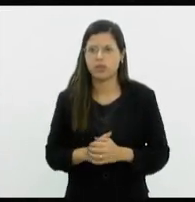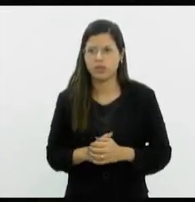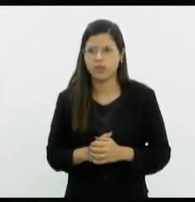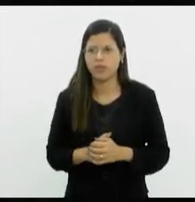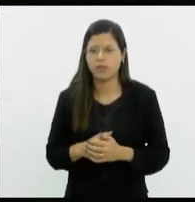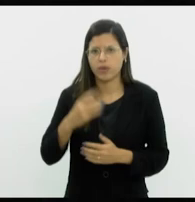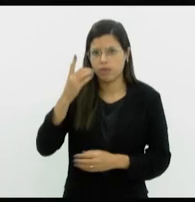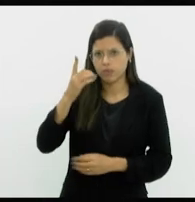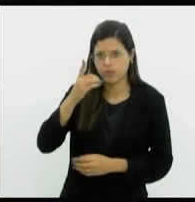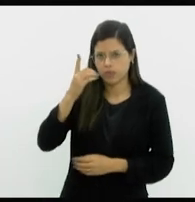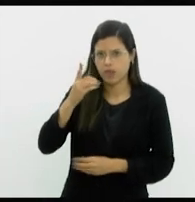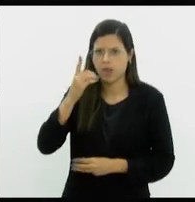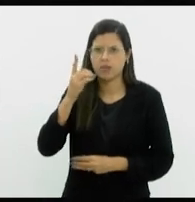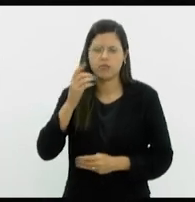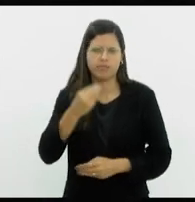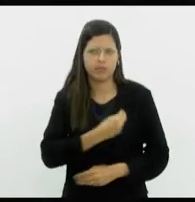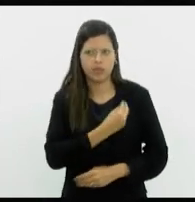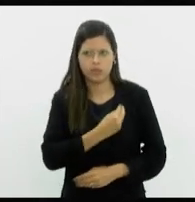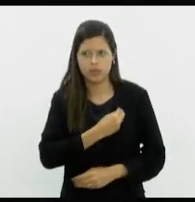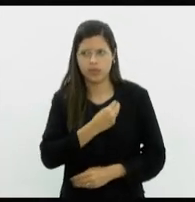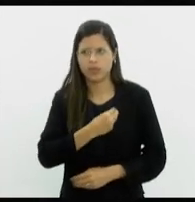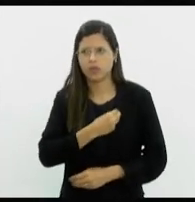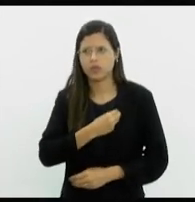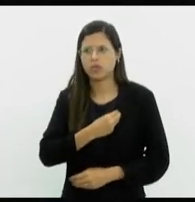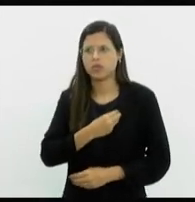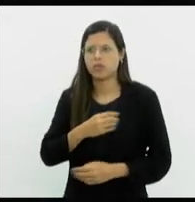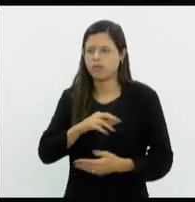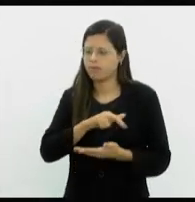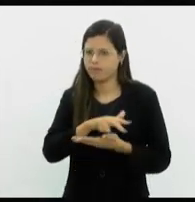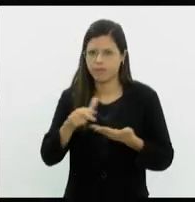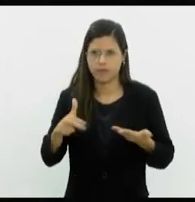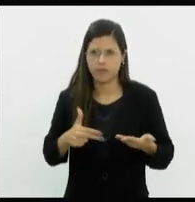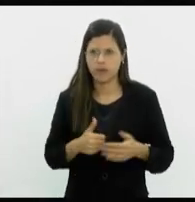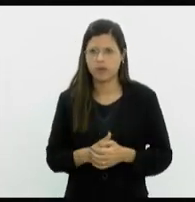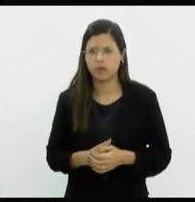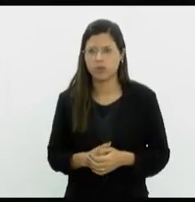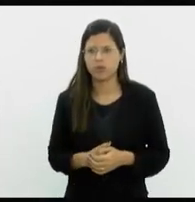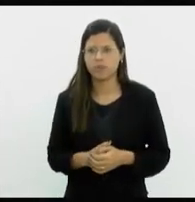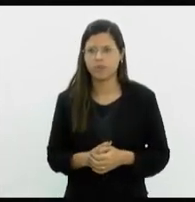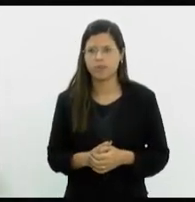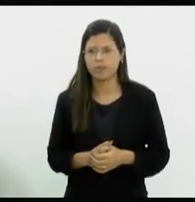deputados e deputadas que aqui estão presentes, deputada Marta Rocha, deputado Sérgio Fernandes e nosso